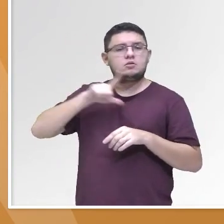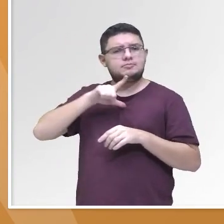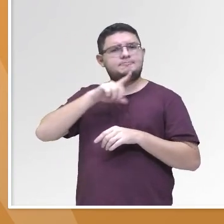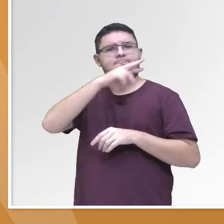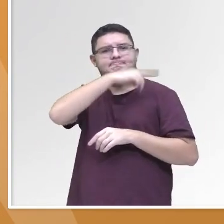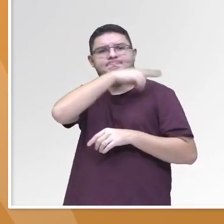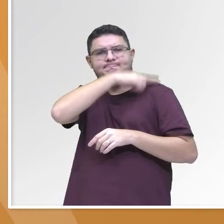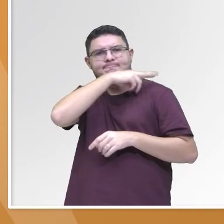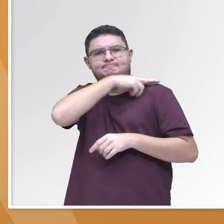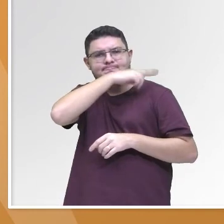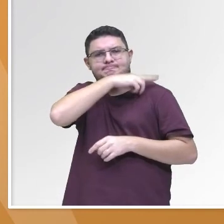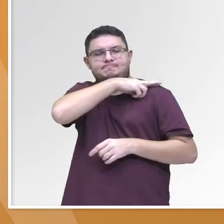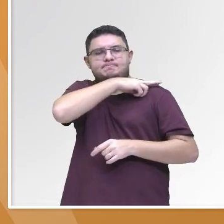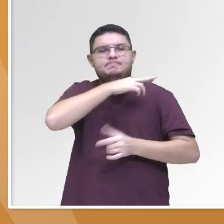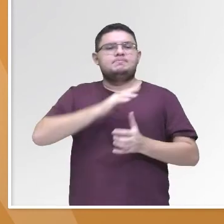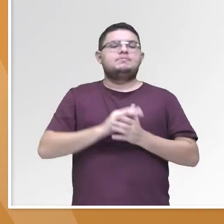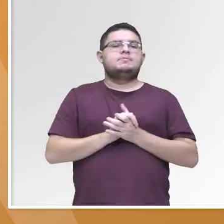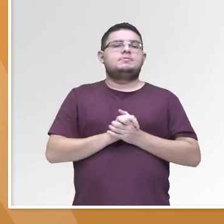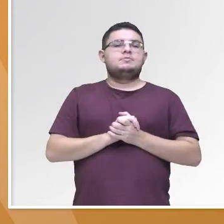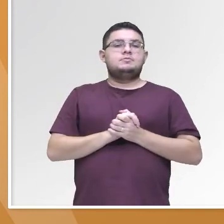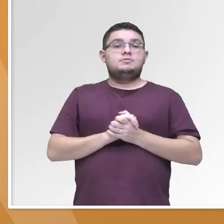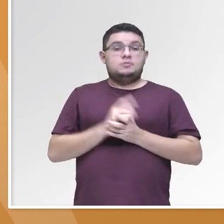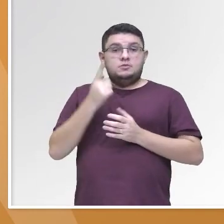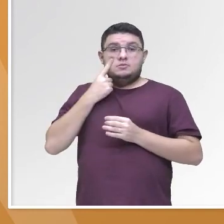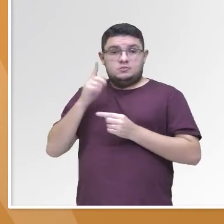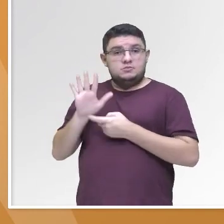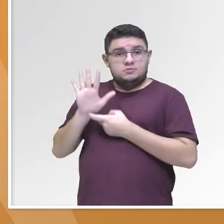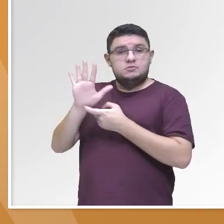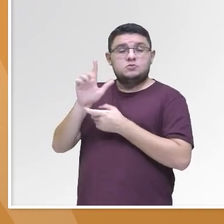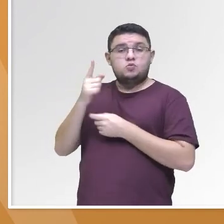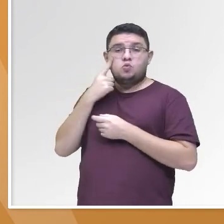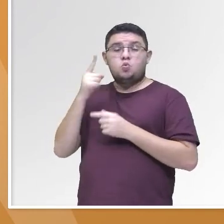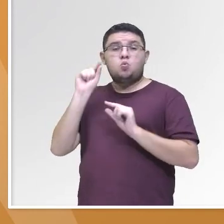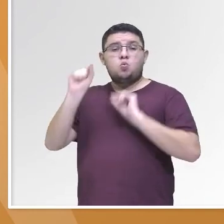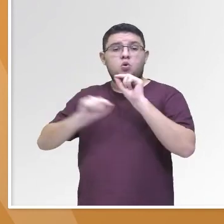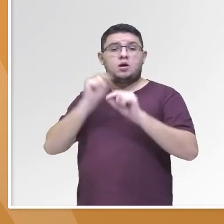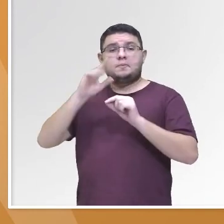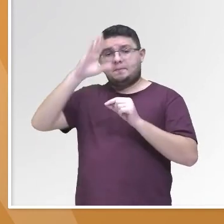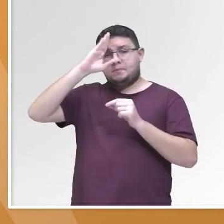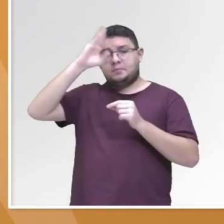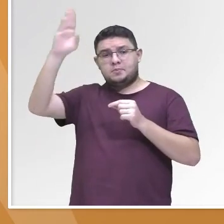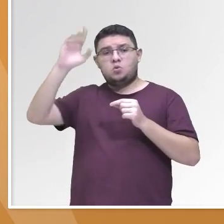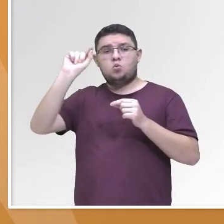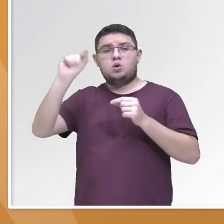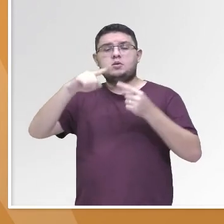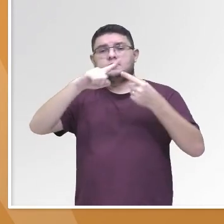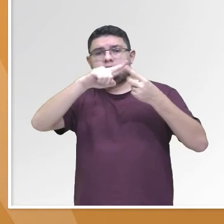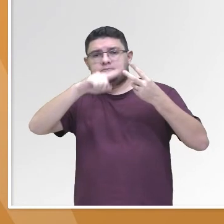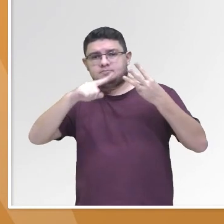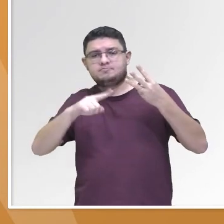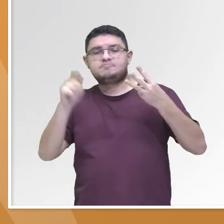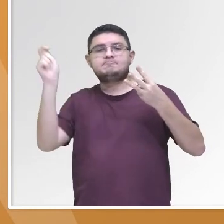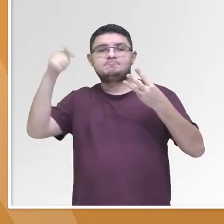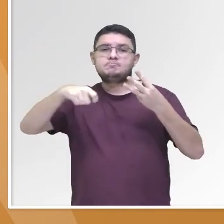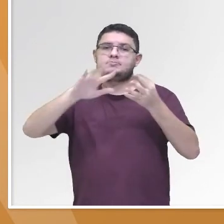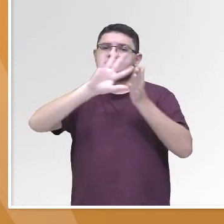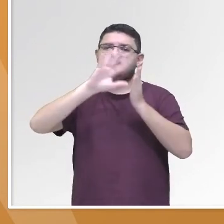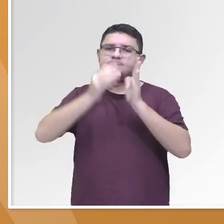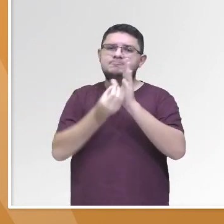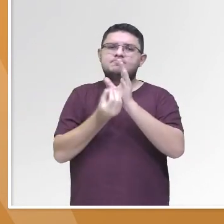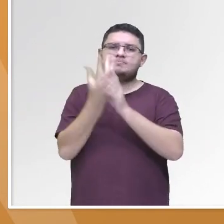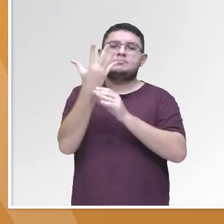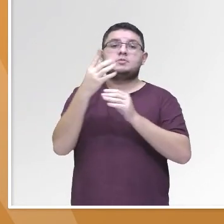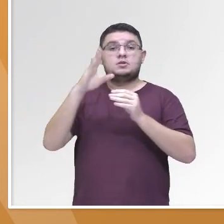papel também, né? Então eu coloquei aí alguns pontos, né? 3 pontos de como atingir o desenvolvimento sustentável, mas